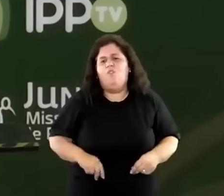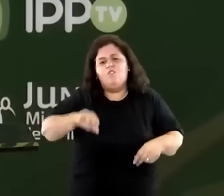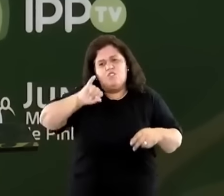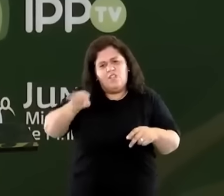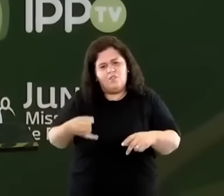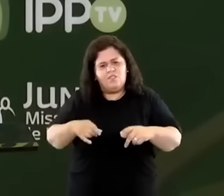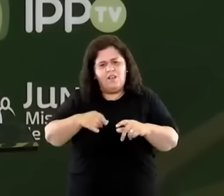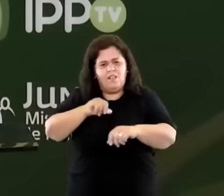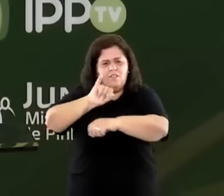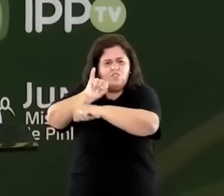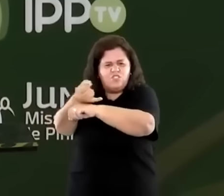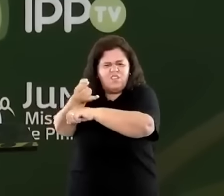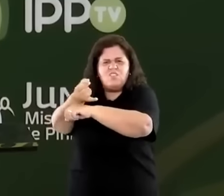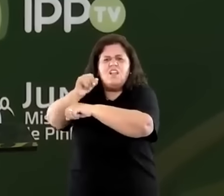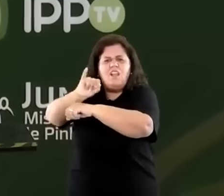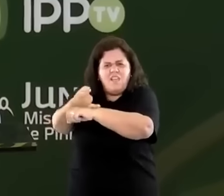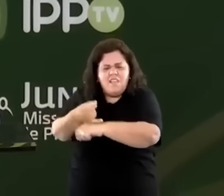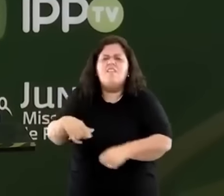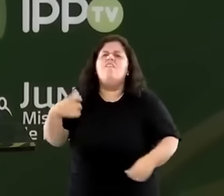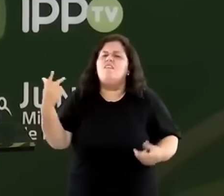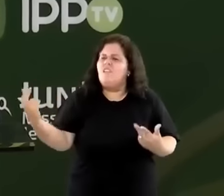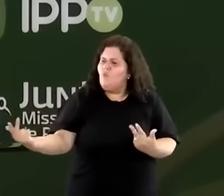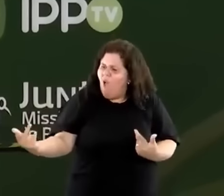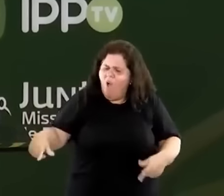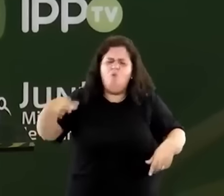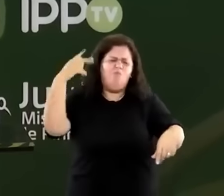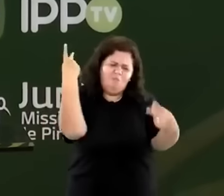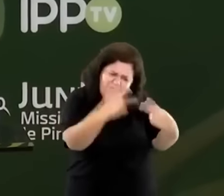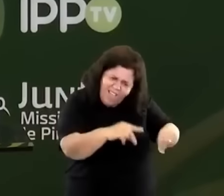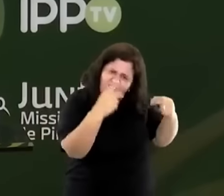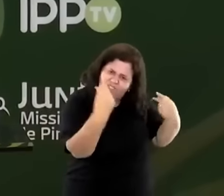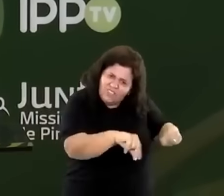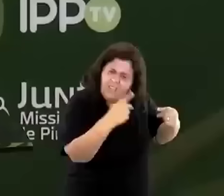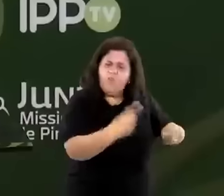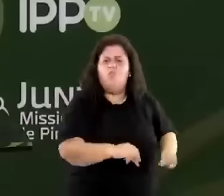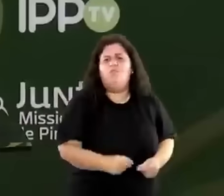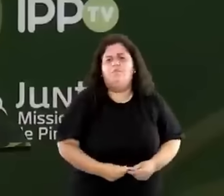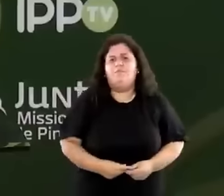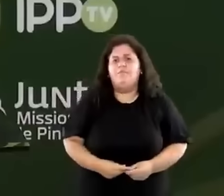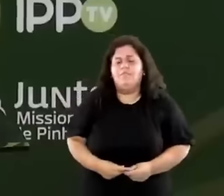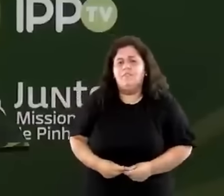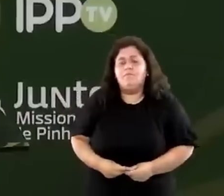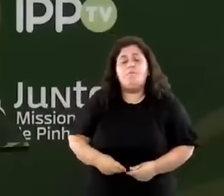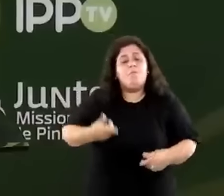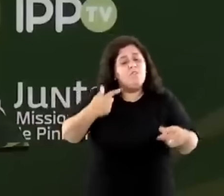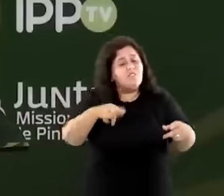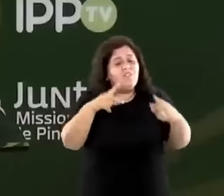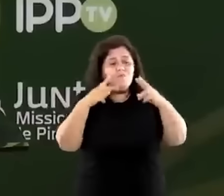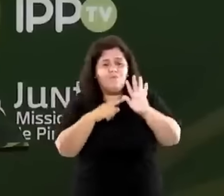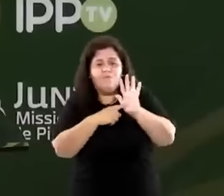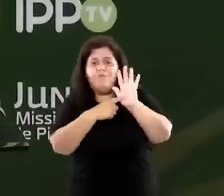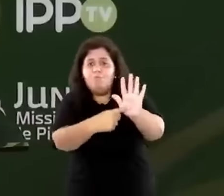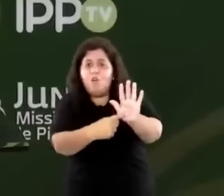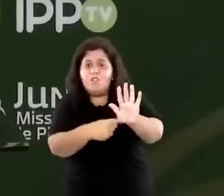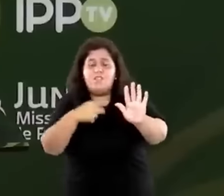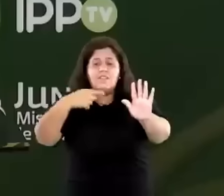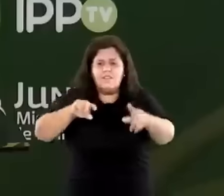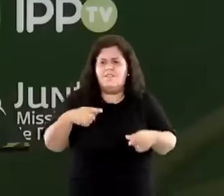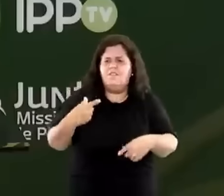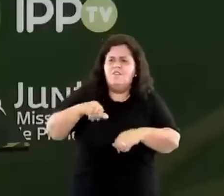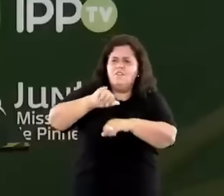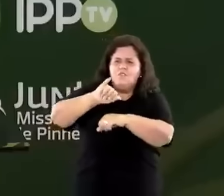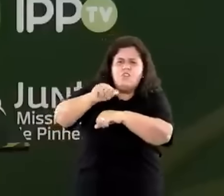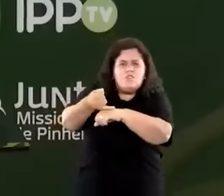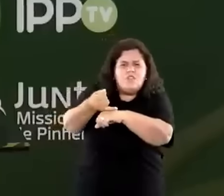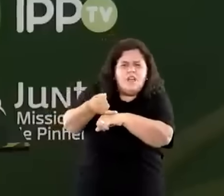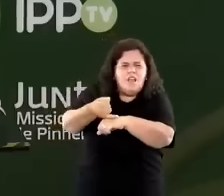vezes e quando você lê 86 antes de Cristo e 70 depois de Cristo Jerusalém não caiu porque